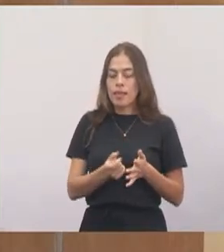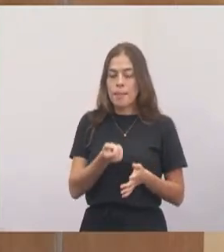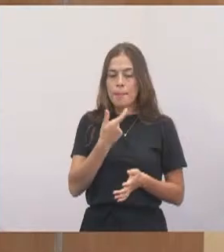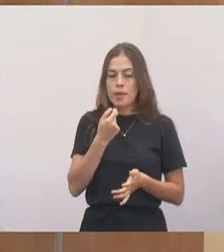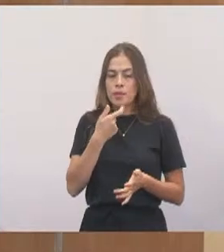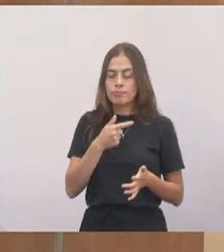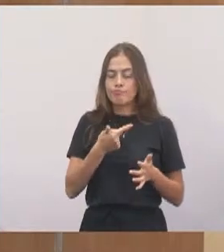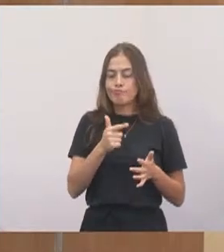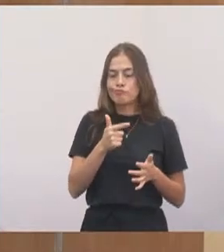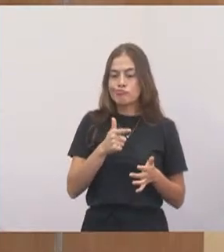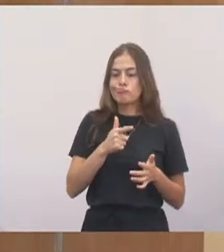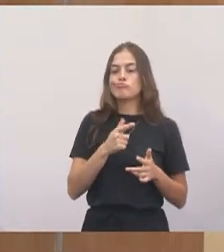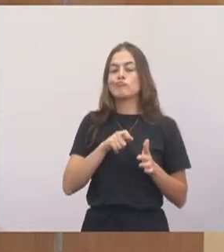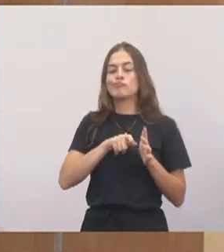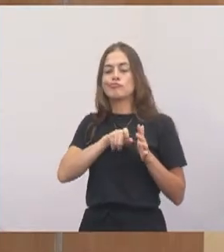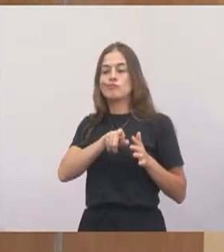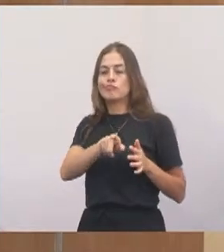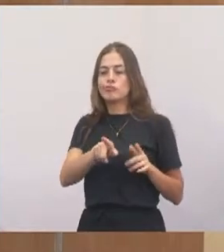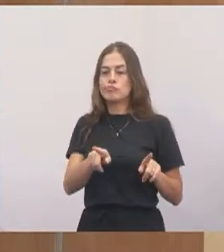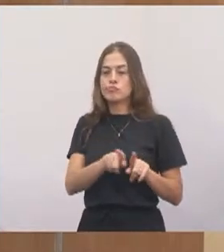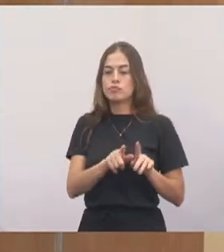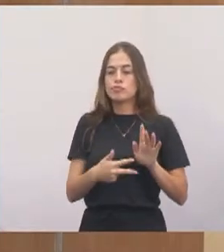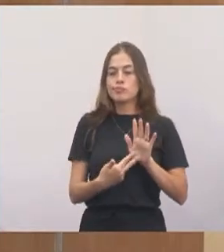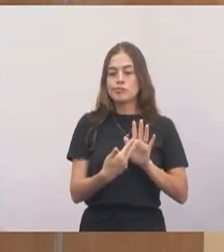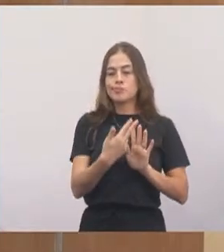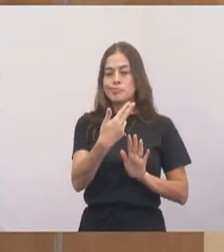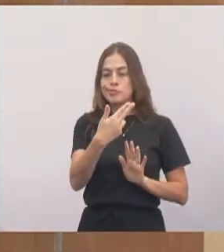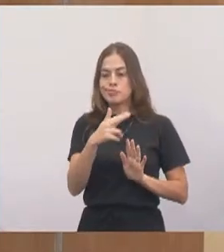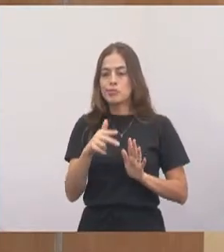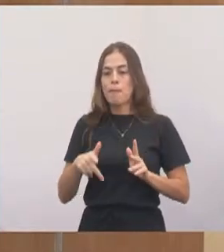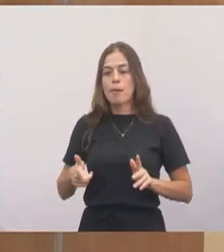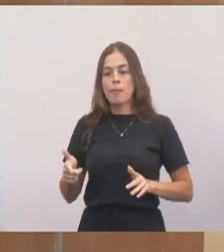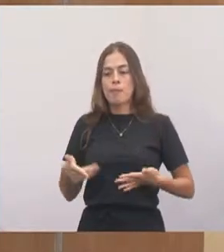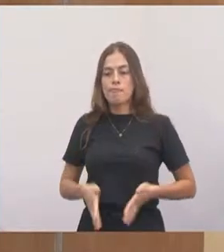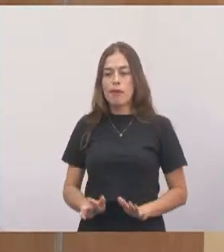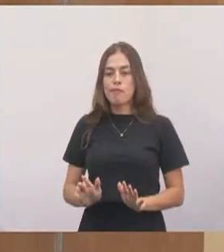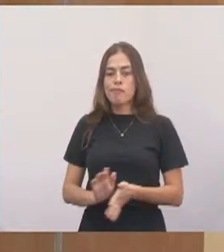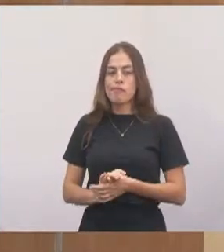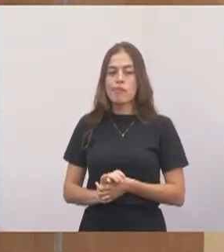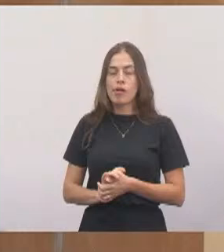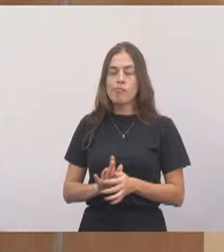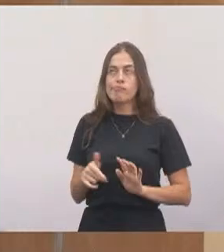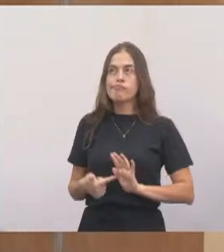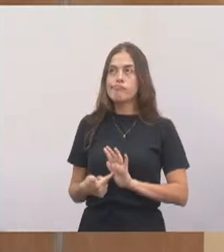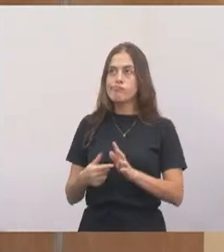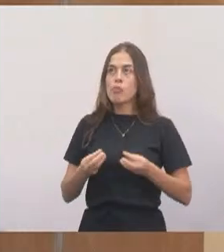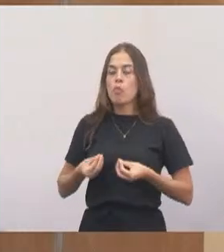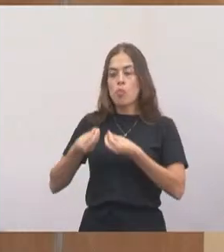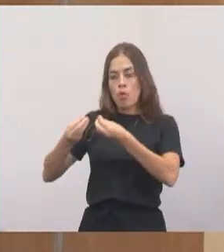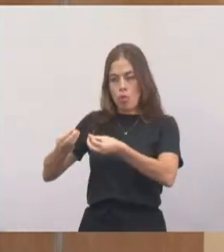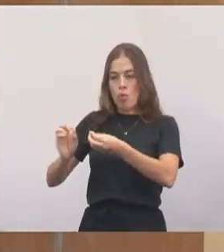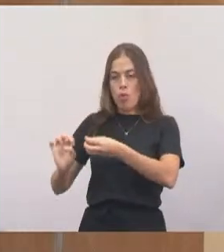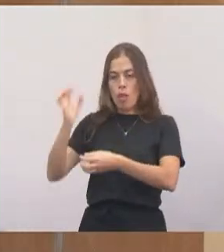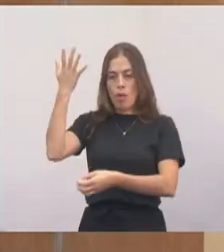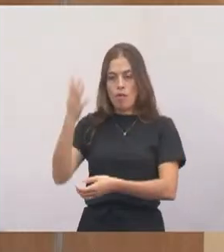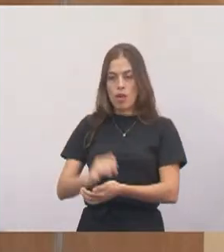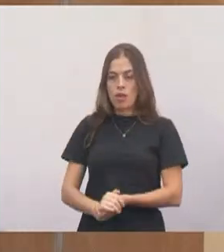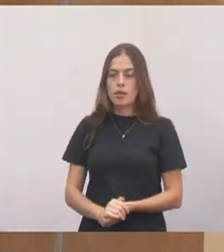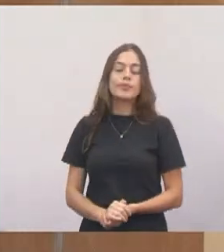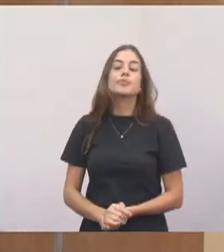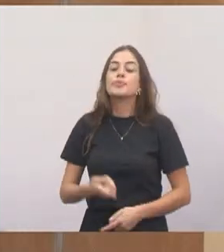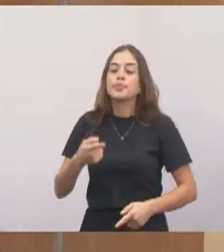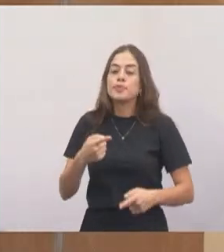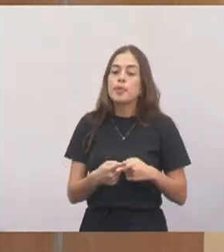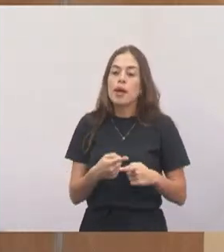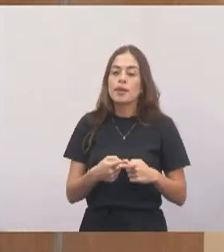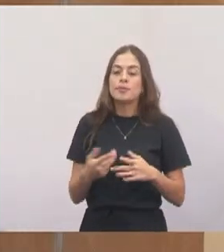vermifugação, imunização e castração dos animais a serem disponibilizados neste evento, motivo